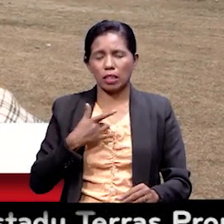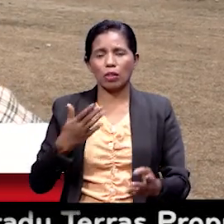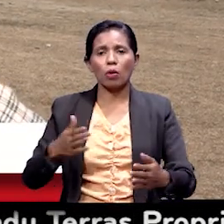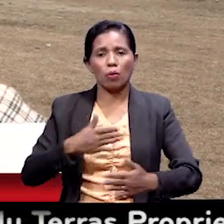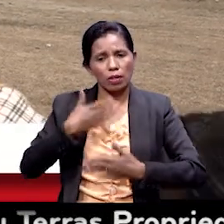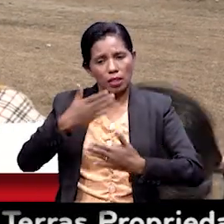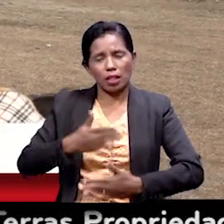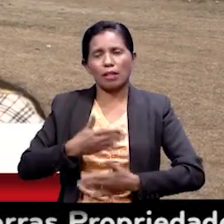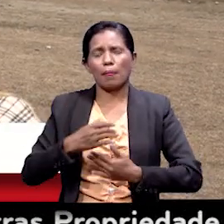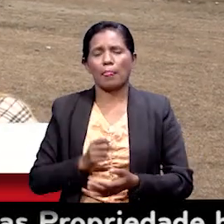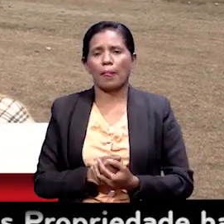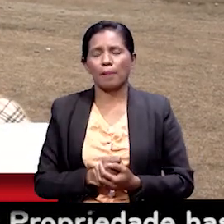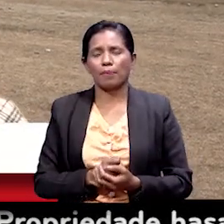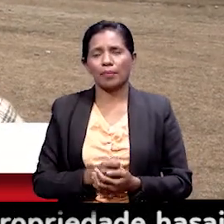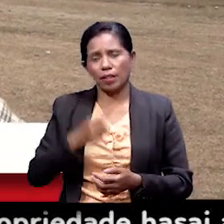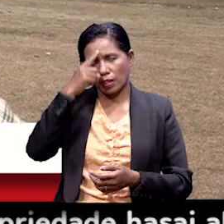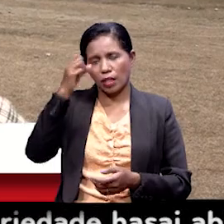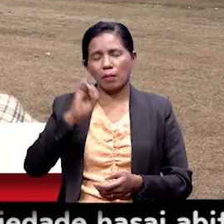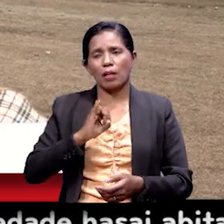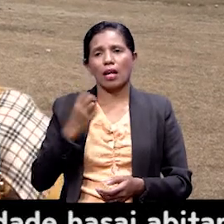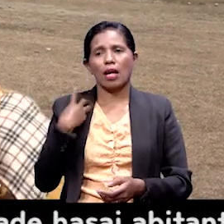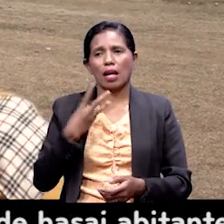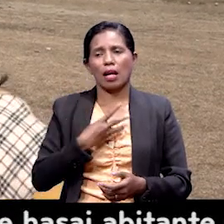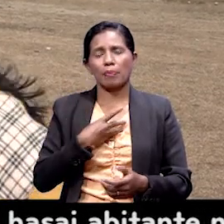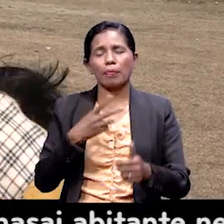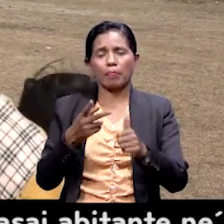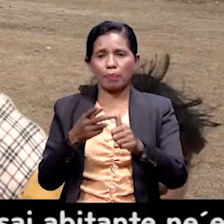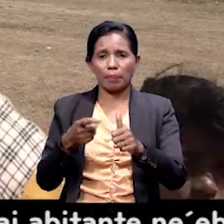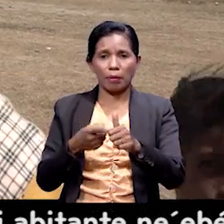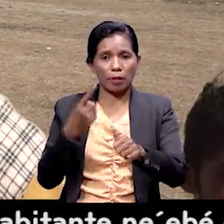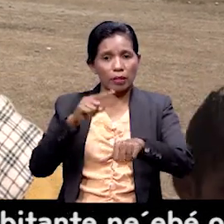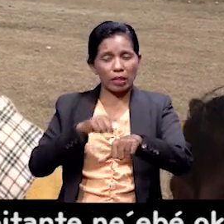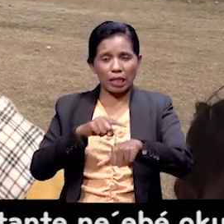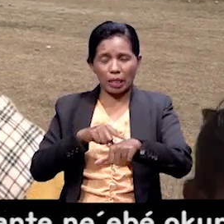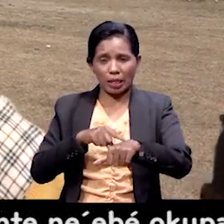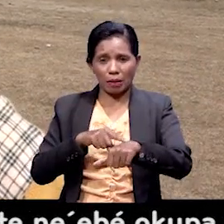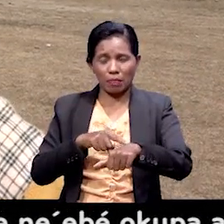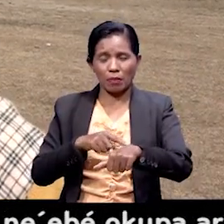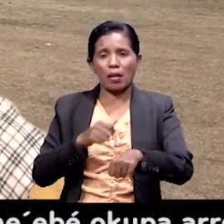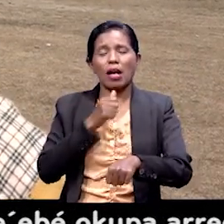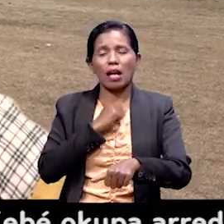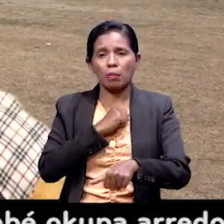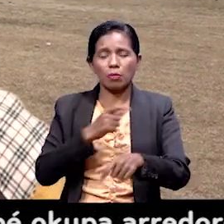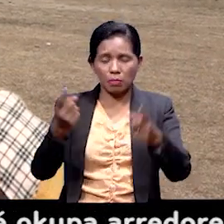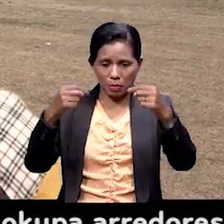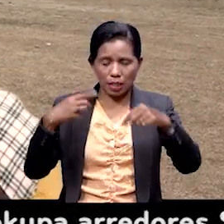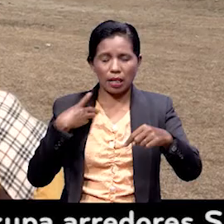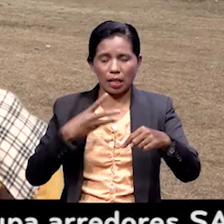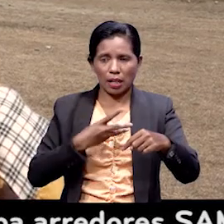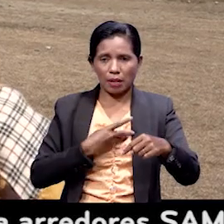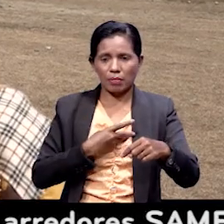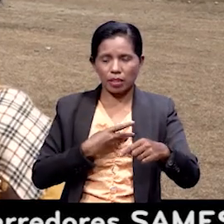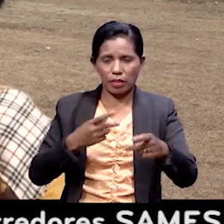tebe tamba ami primer vez maka han sa nunsu mai am ne let ne be am sinti contenti te